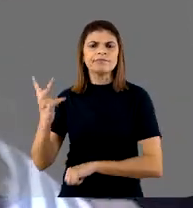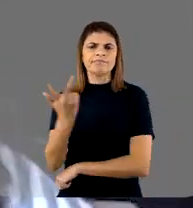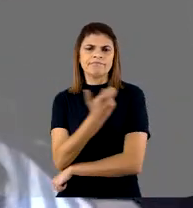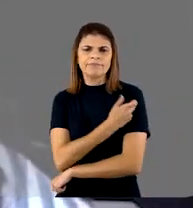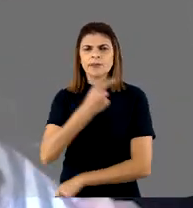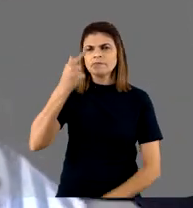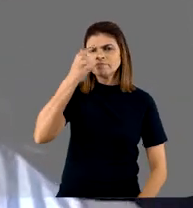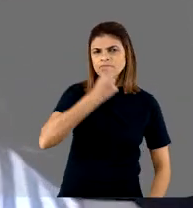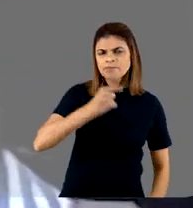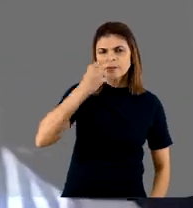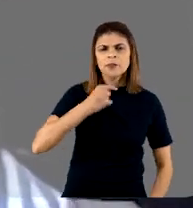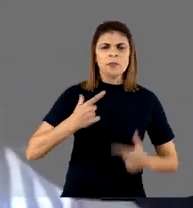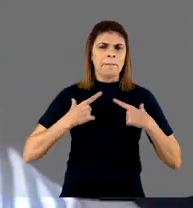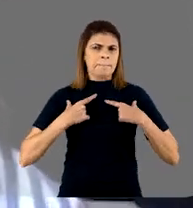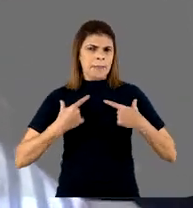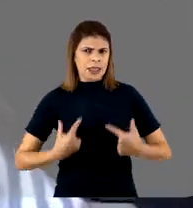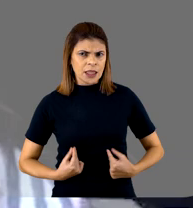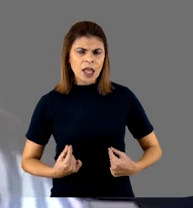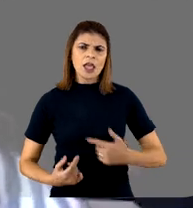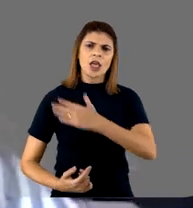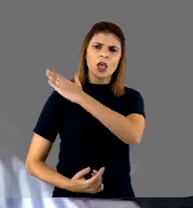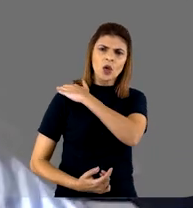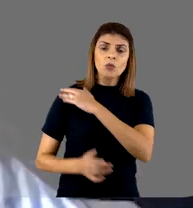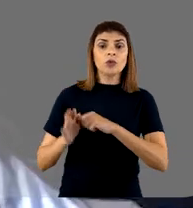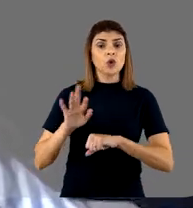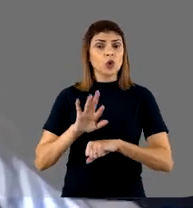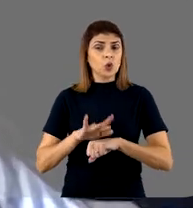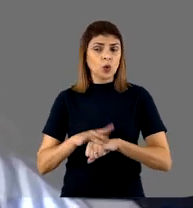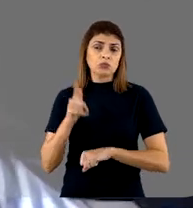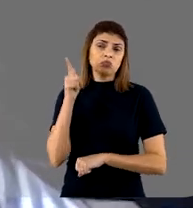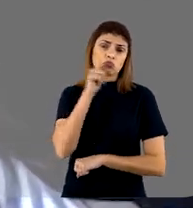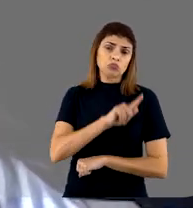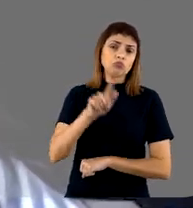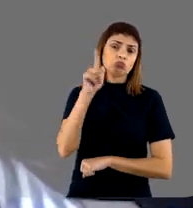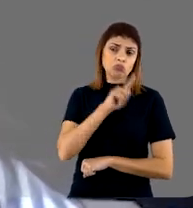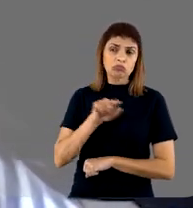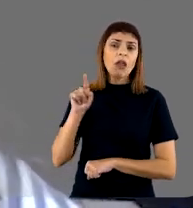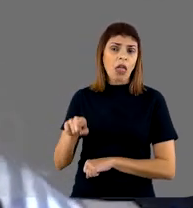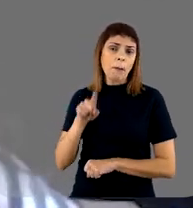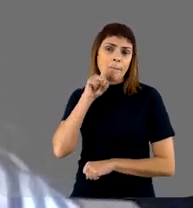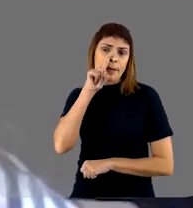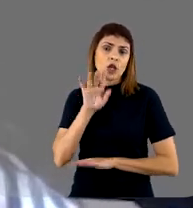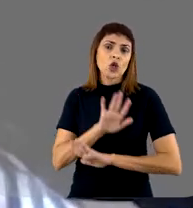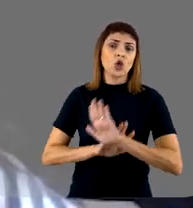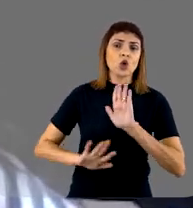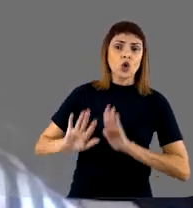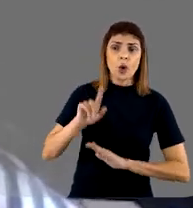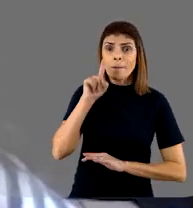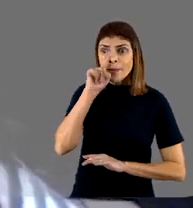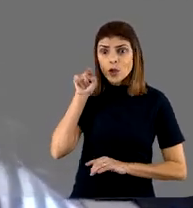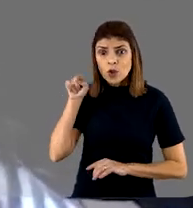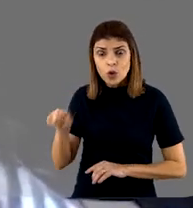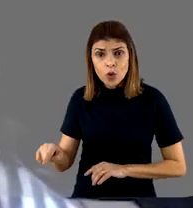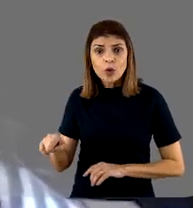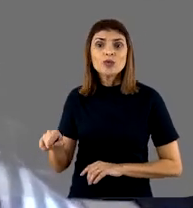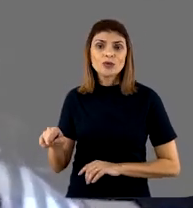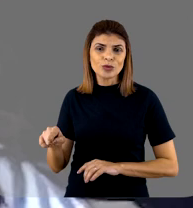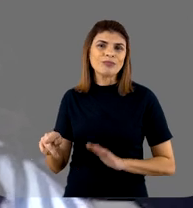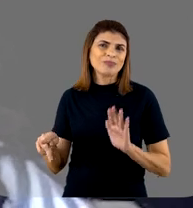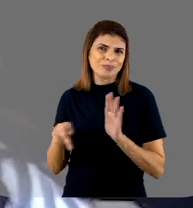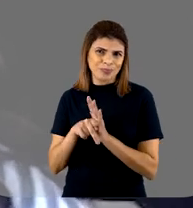para influenza para pneumo que são eh doenças eh perigosas né para idosos